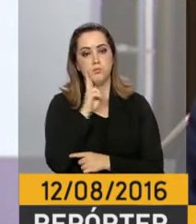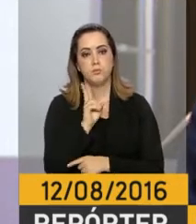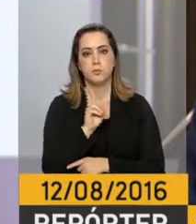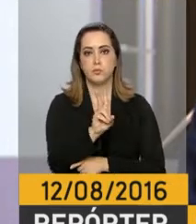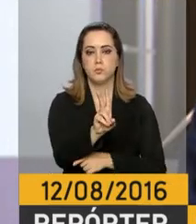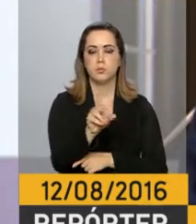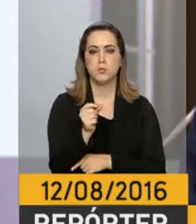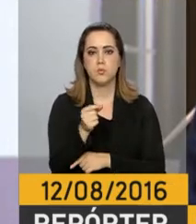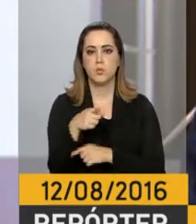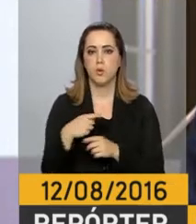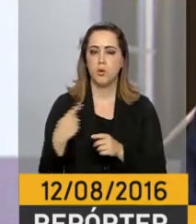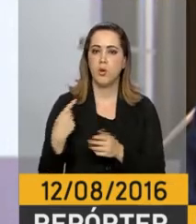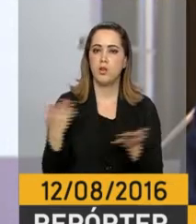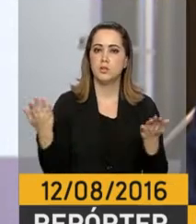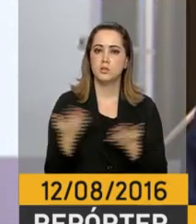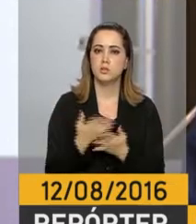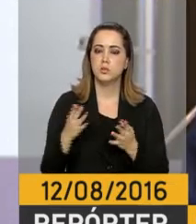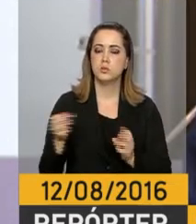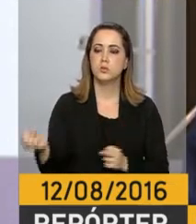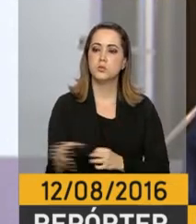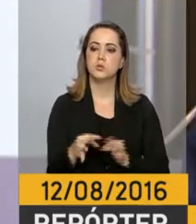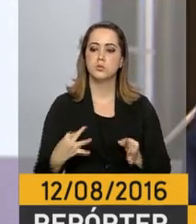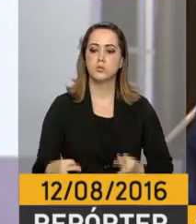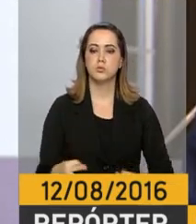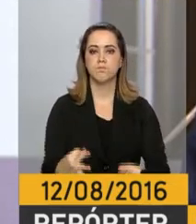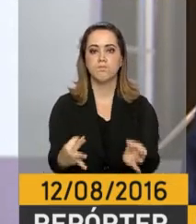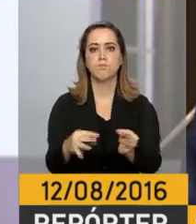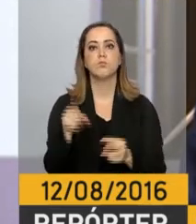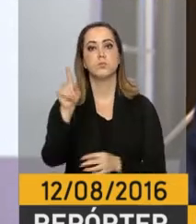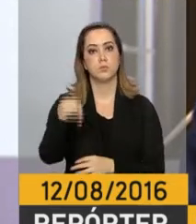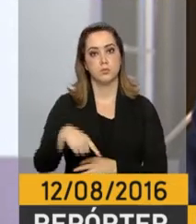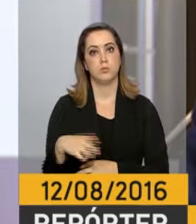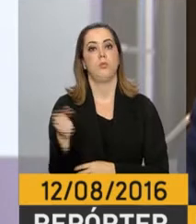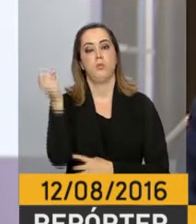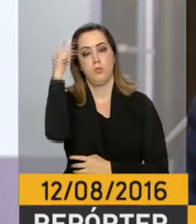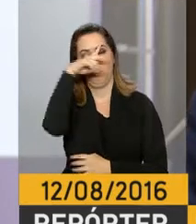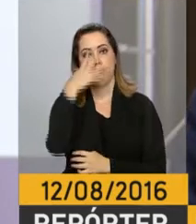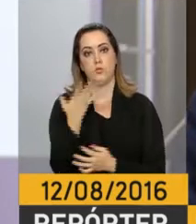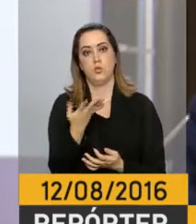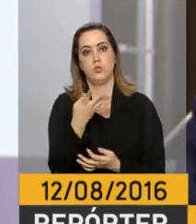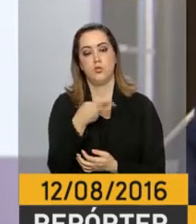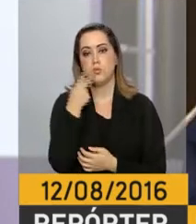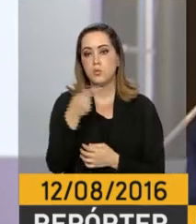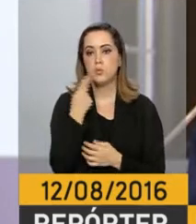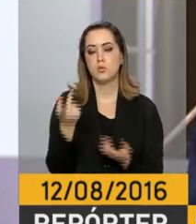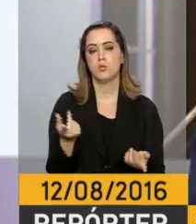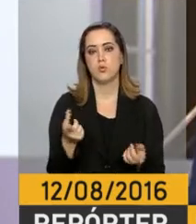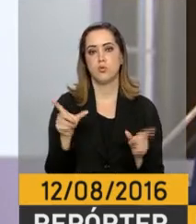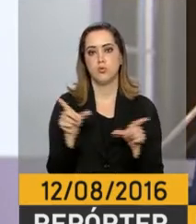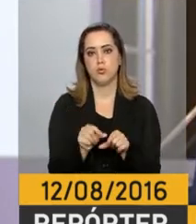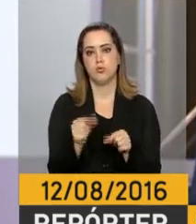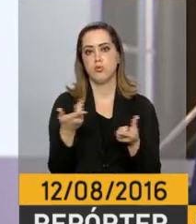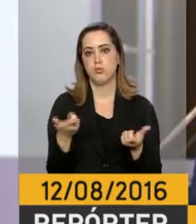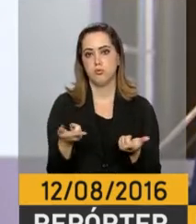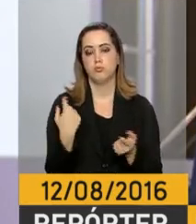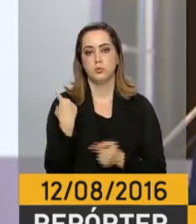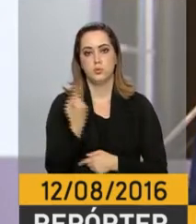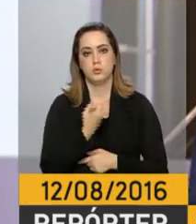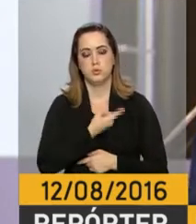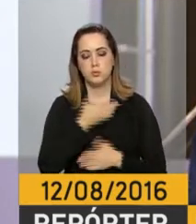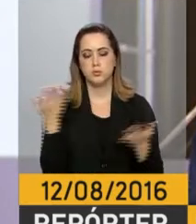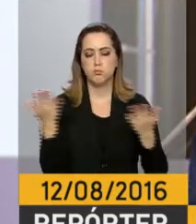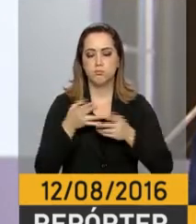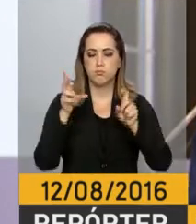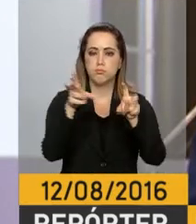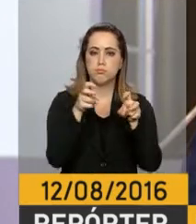impactos das inovações tecnológicas são difíceis de mensurar. Por isso, a abordagem que estamos